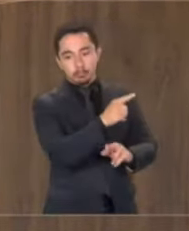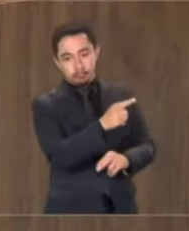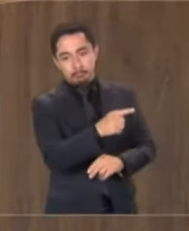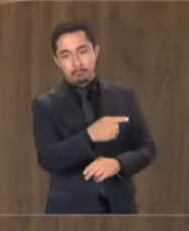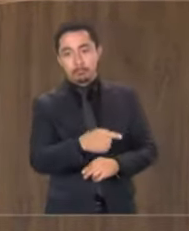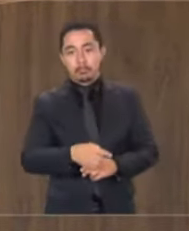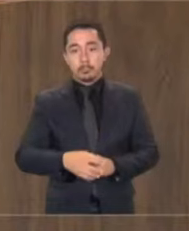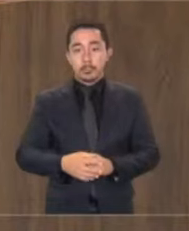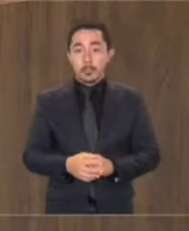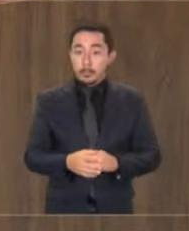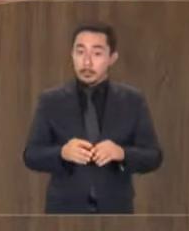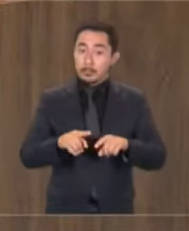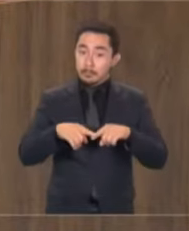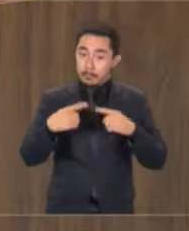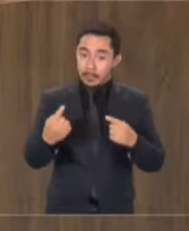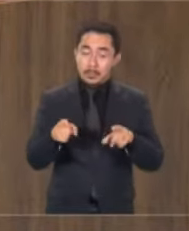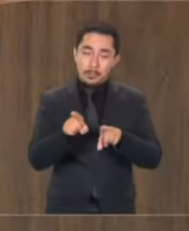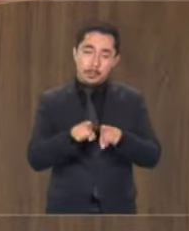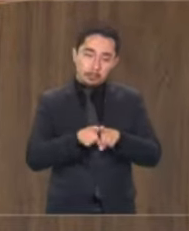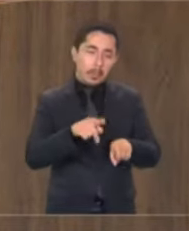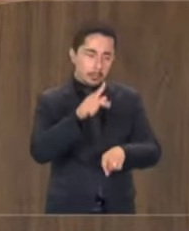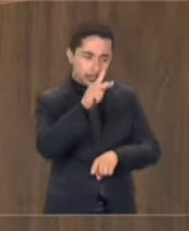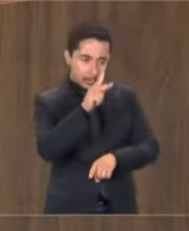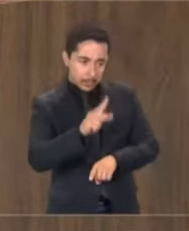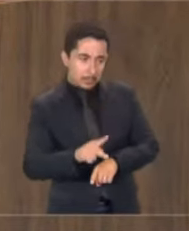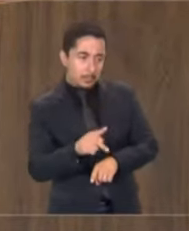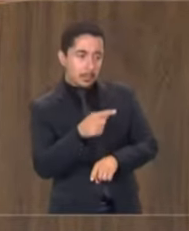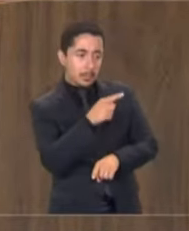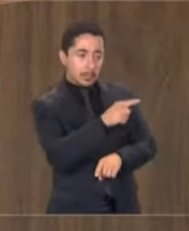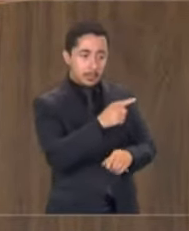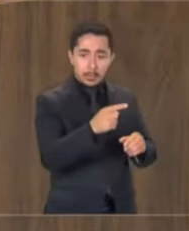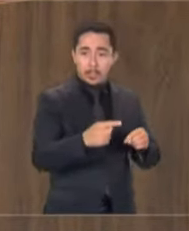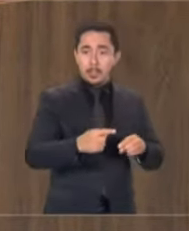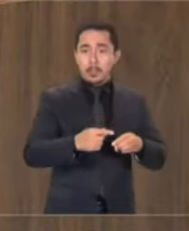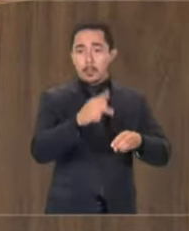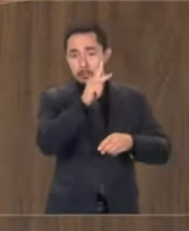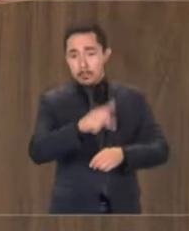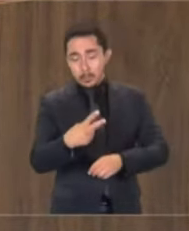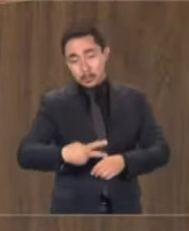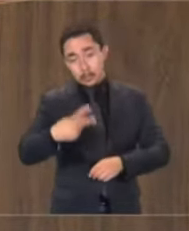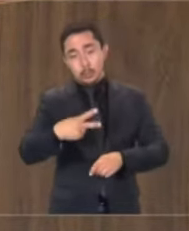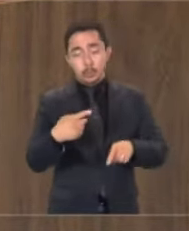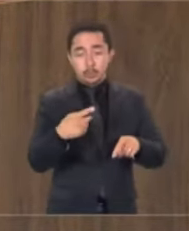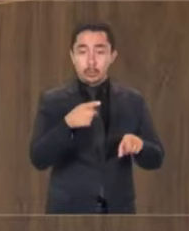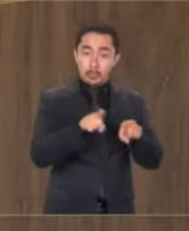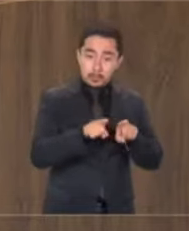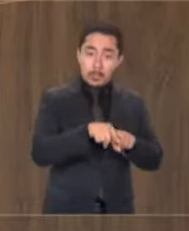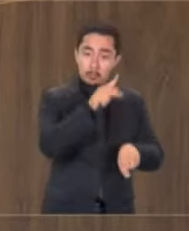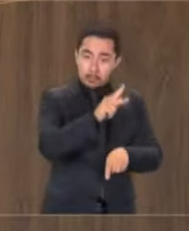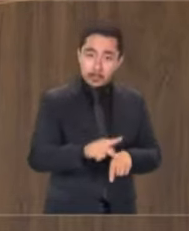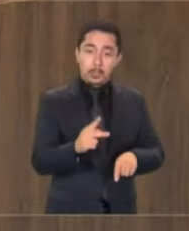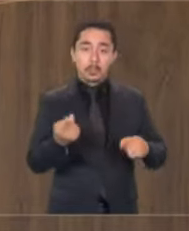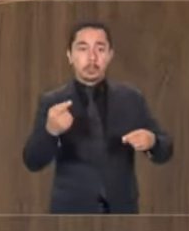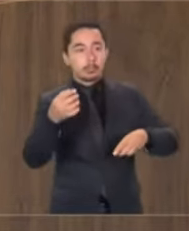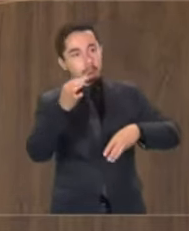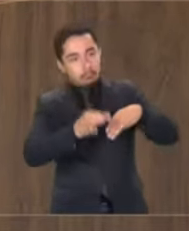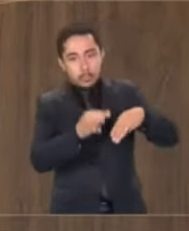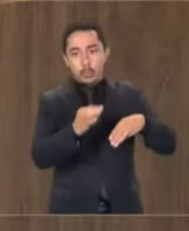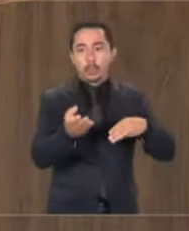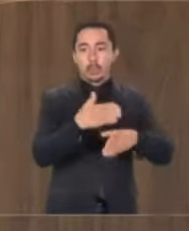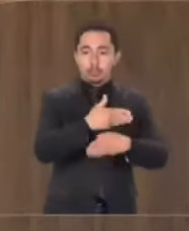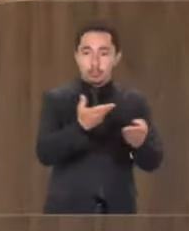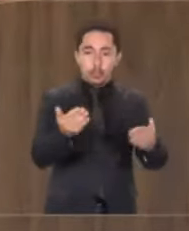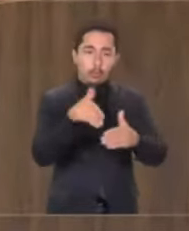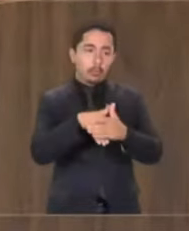da senhora vice-presidenta, do senhor presidente, do senhor Vistor, e dos demais ministros e ministra que